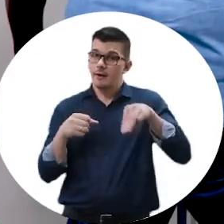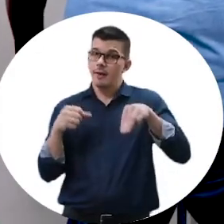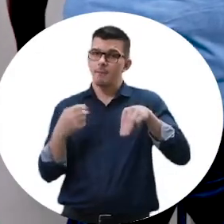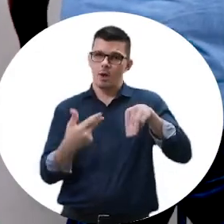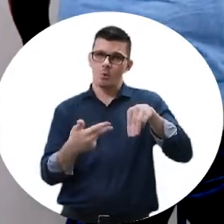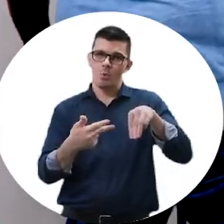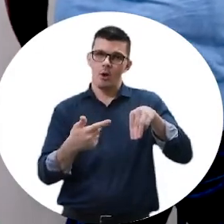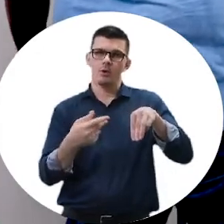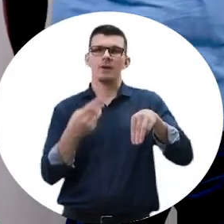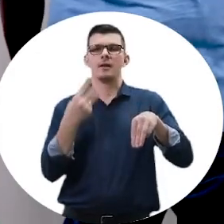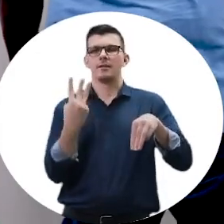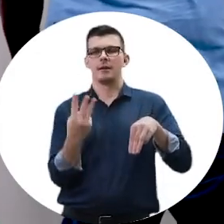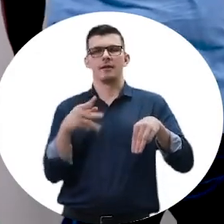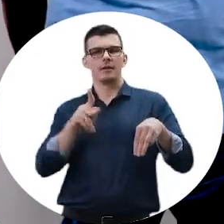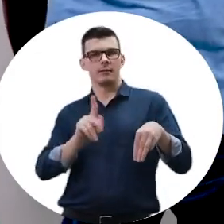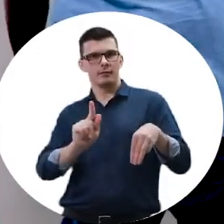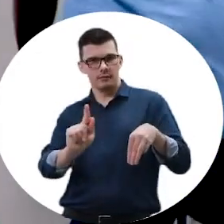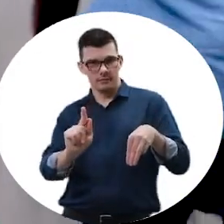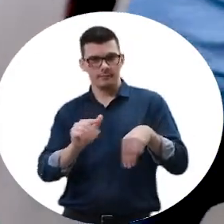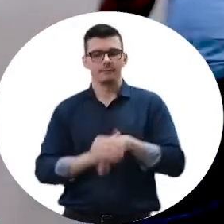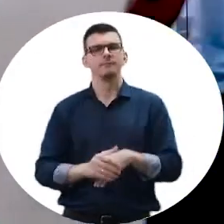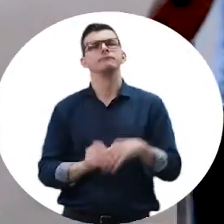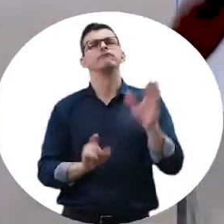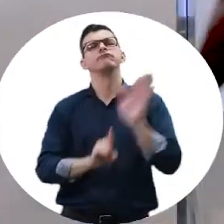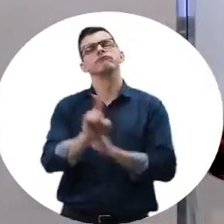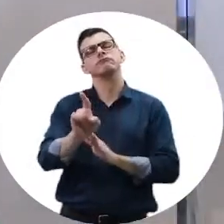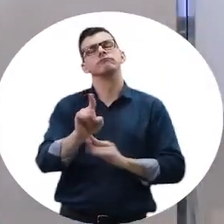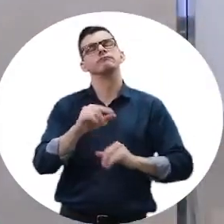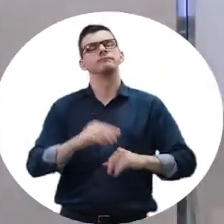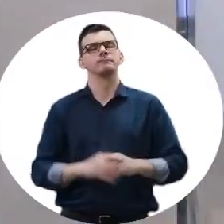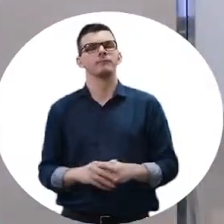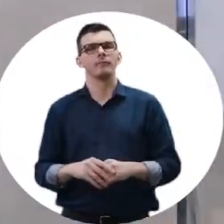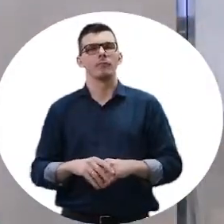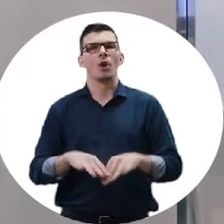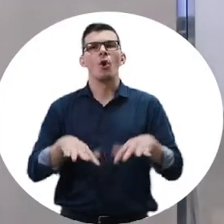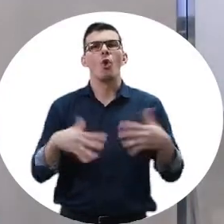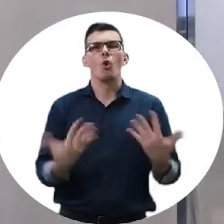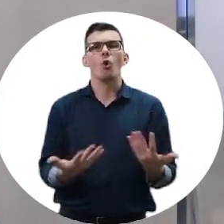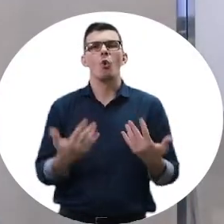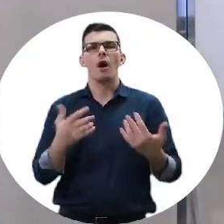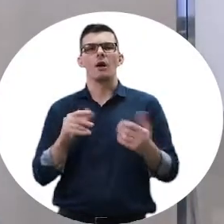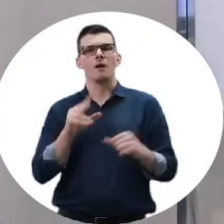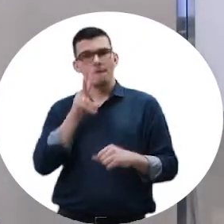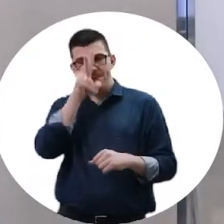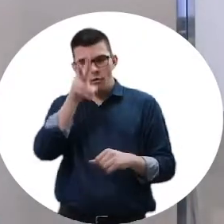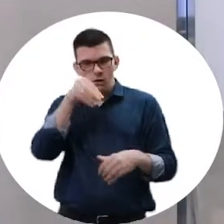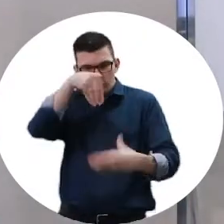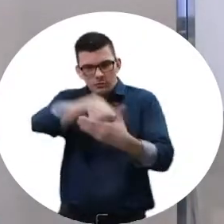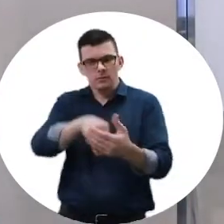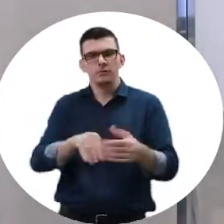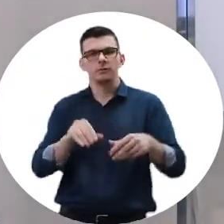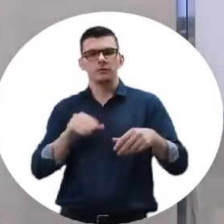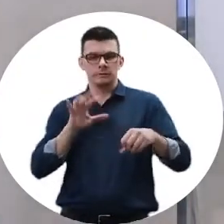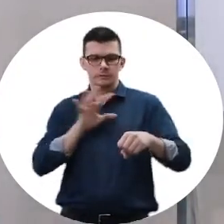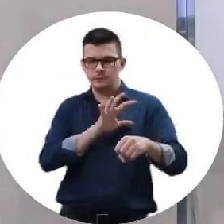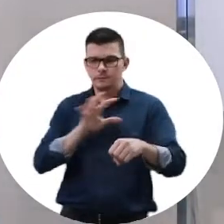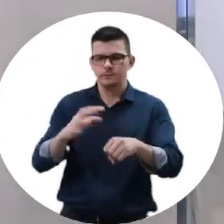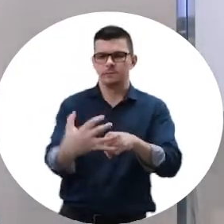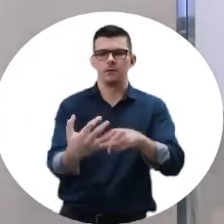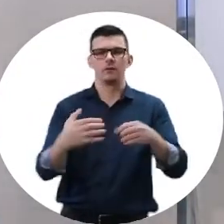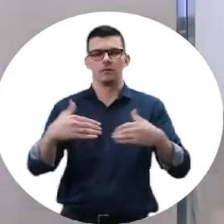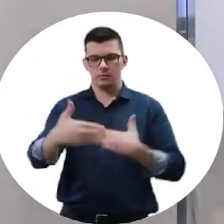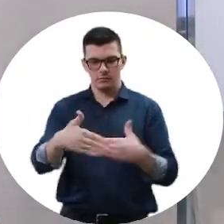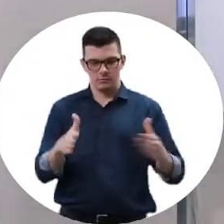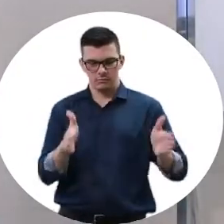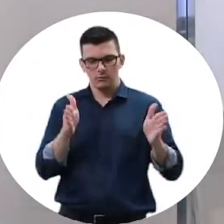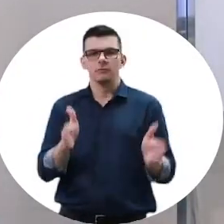3 quilos. A primeira pergunta aqui é o seguinte. Quais são as forças que estão atuando nesse bloco? Ele está parado. Quais são